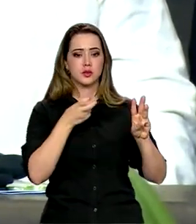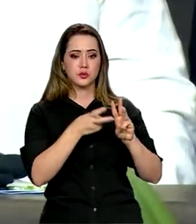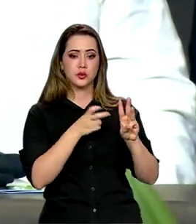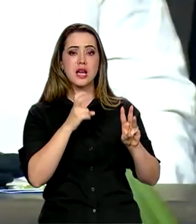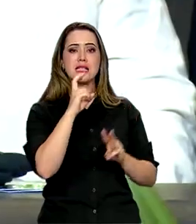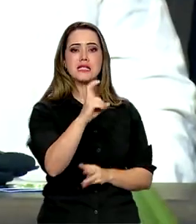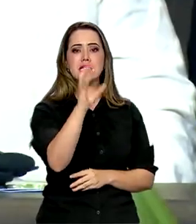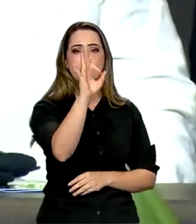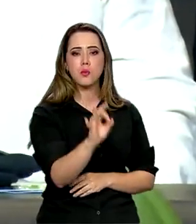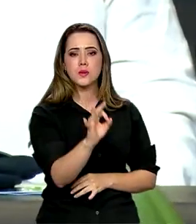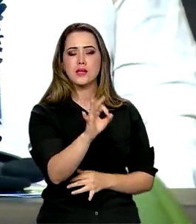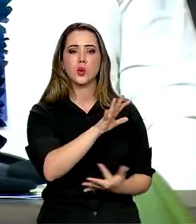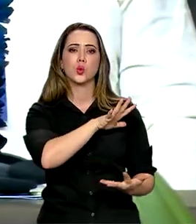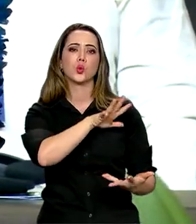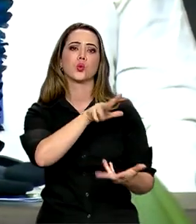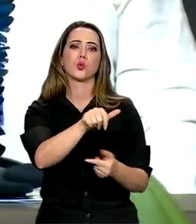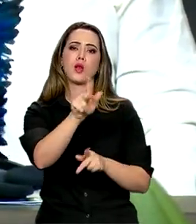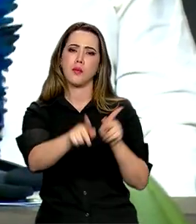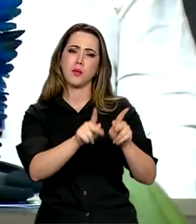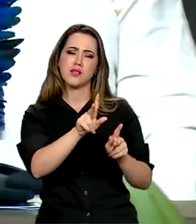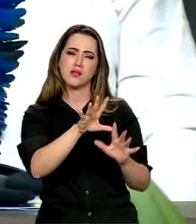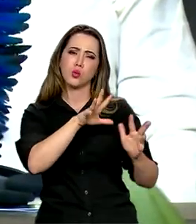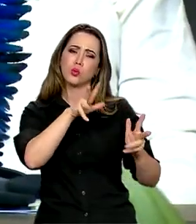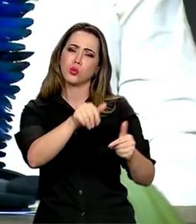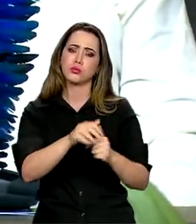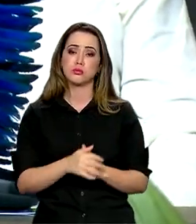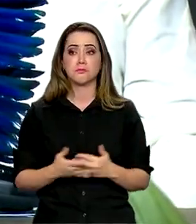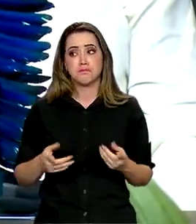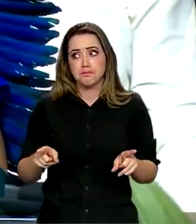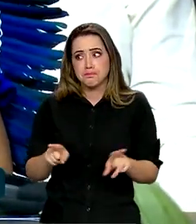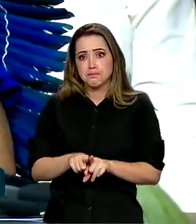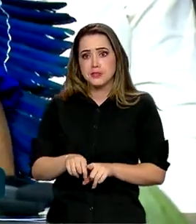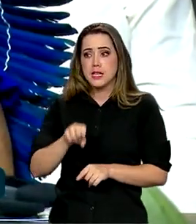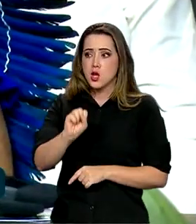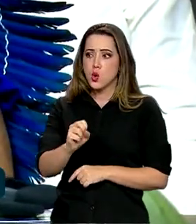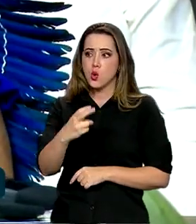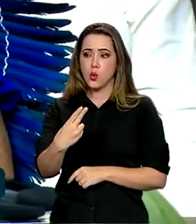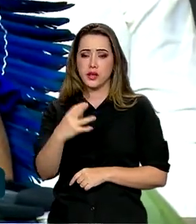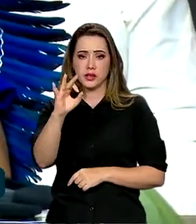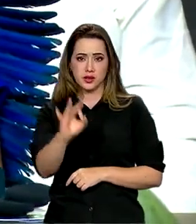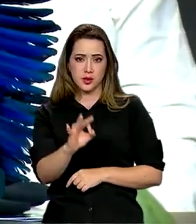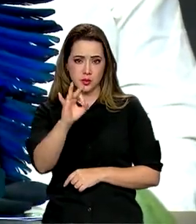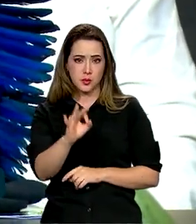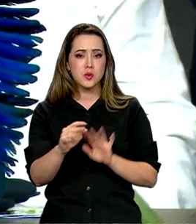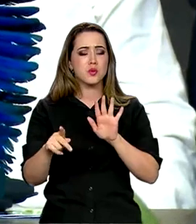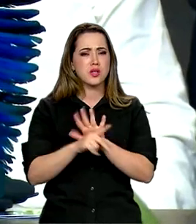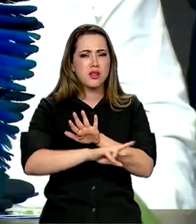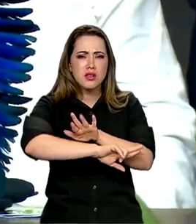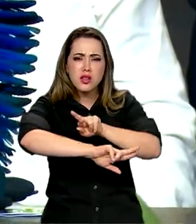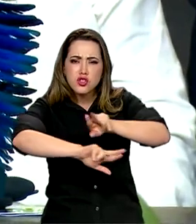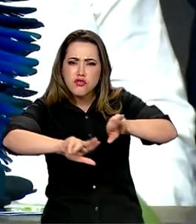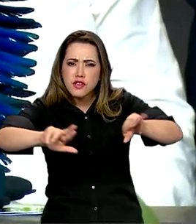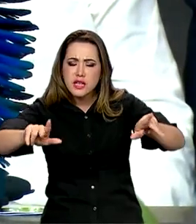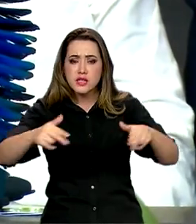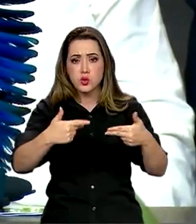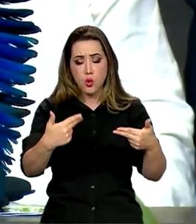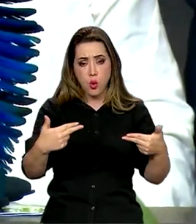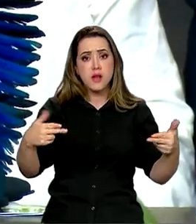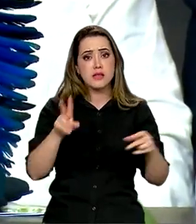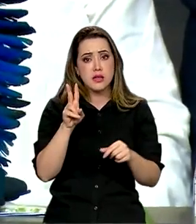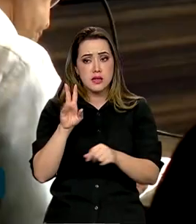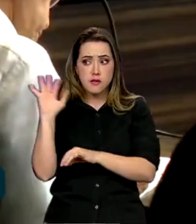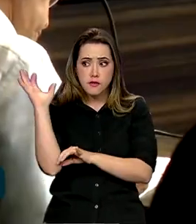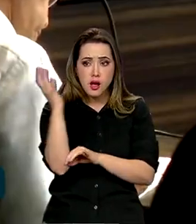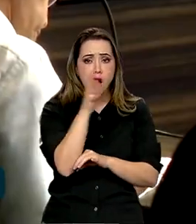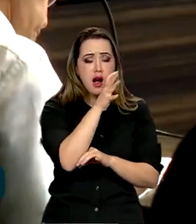da população mundial e 82% da biodiversidade protegida no mundo